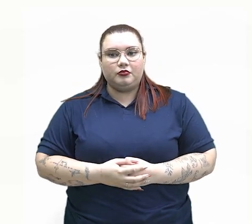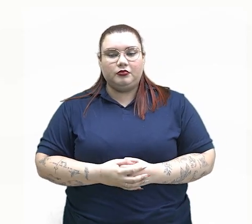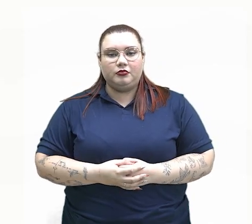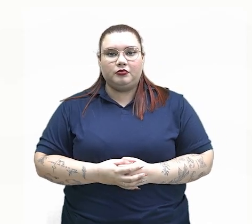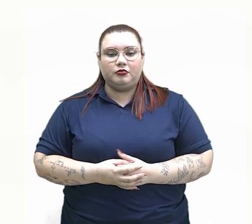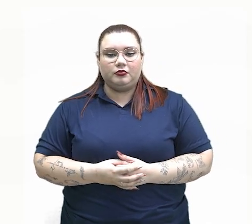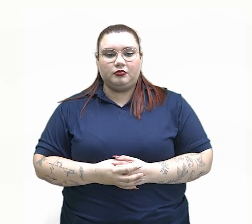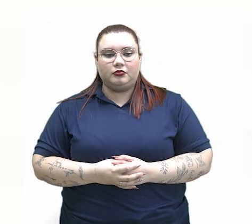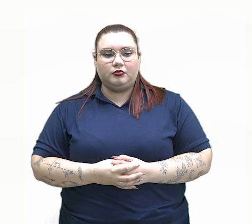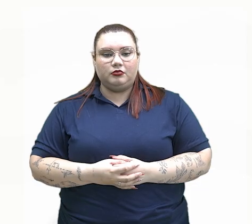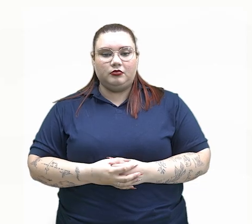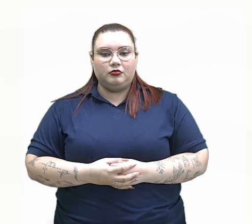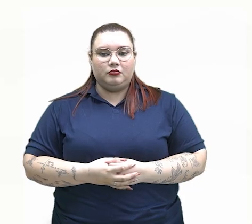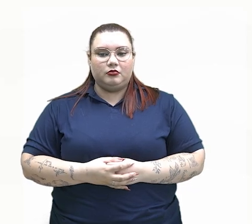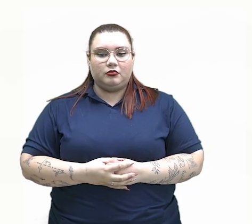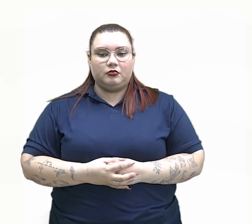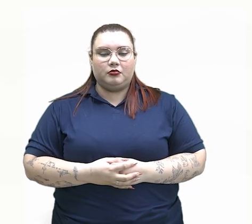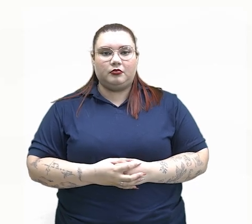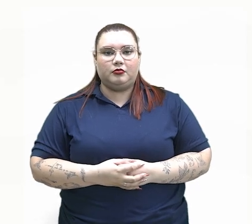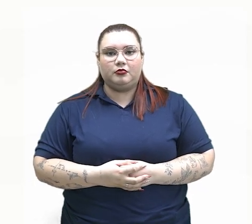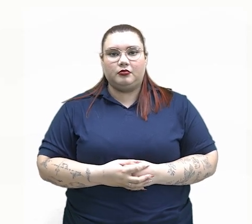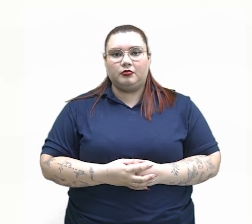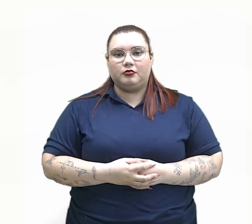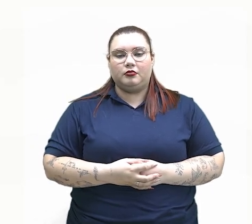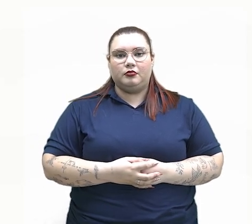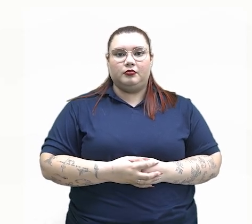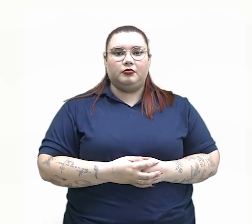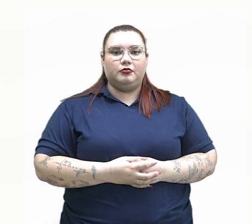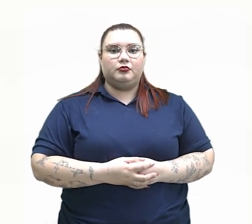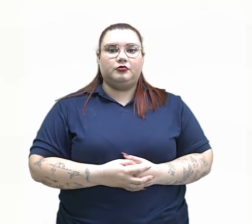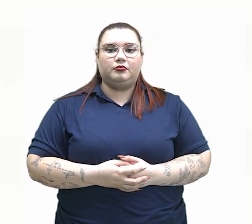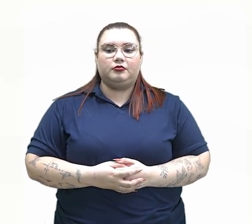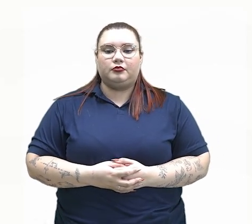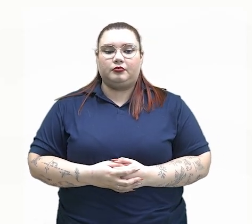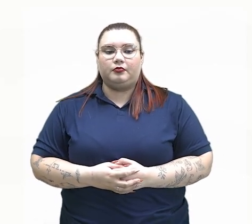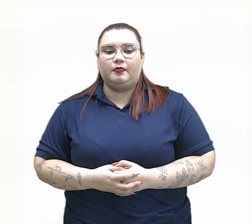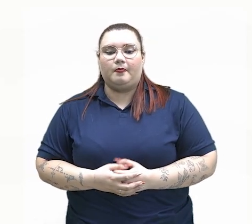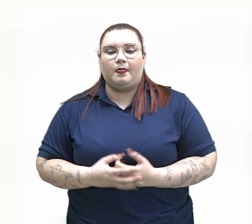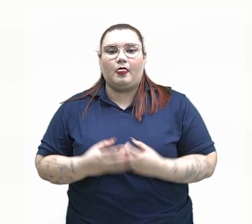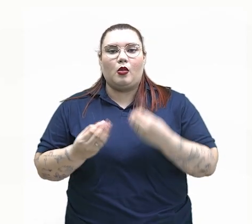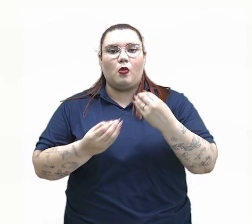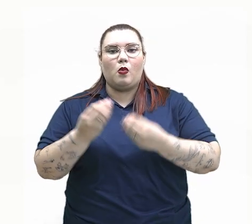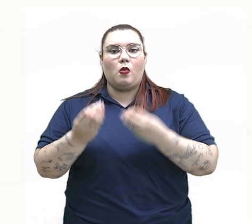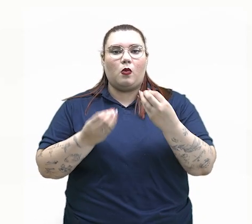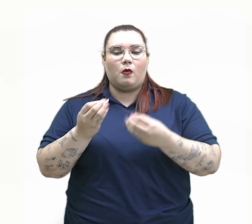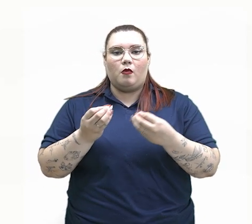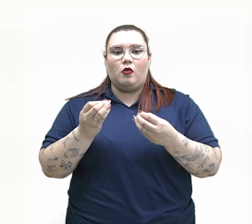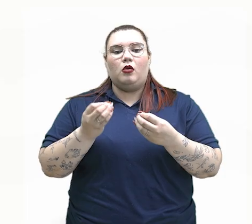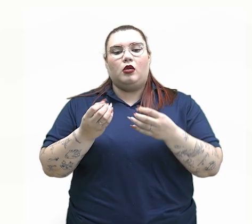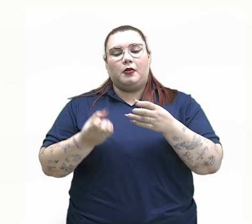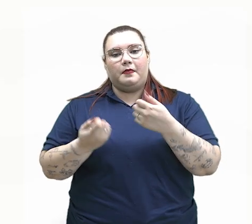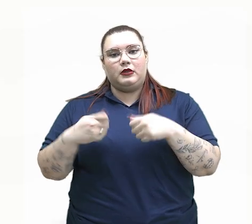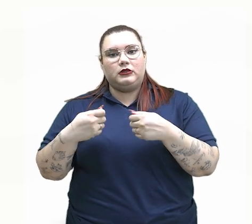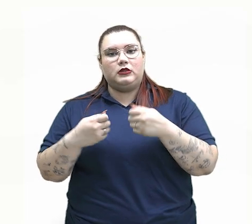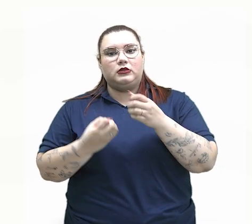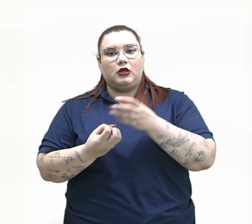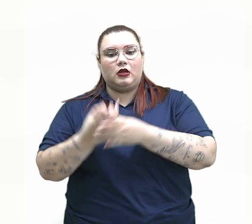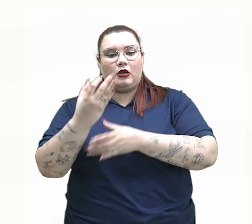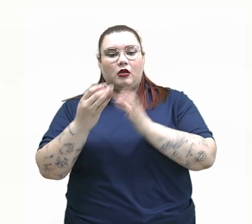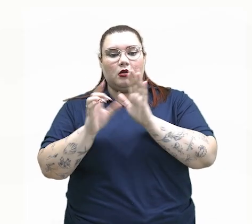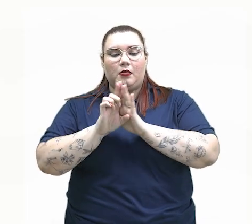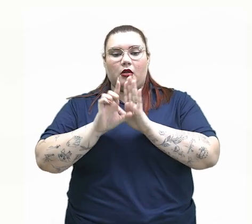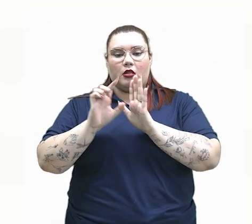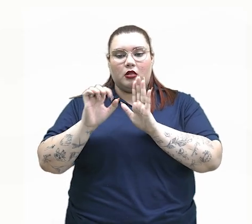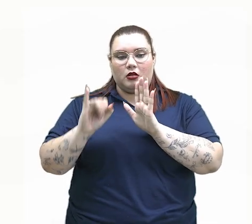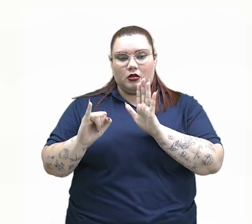coordenar as diretrizes do ensino na nação, deve criar um componente curricular por meio da criação de uma lei. Olha o meio